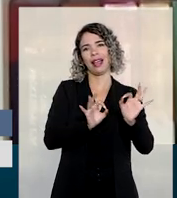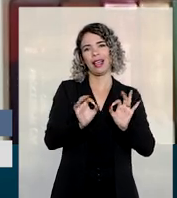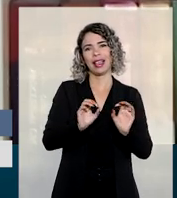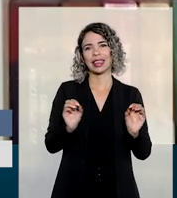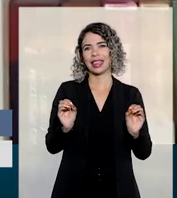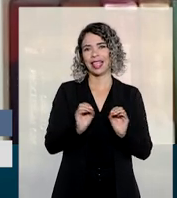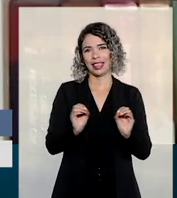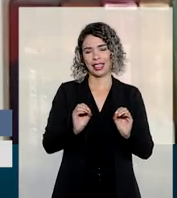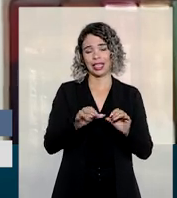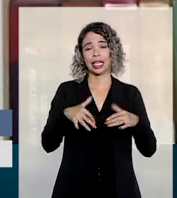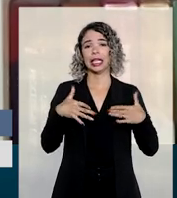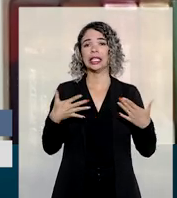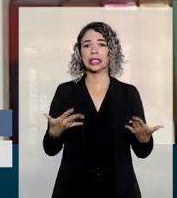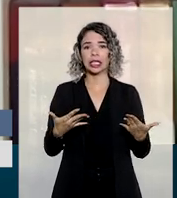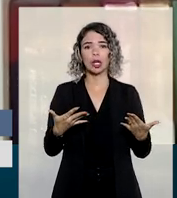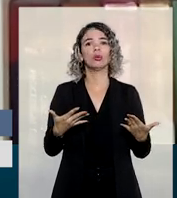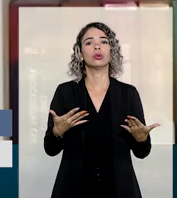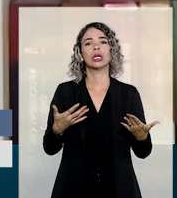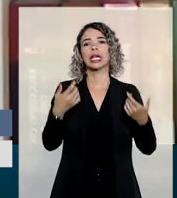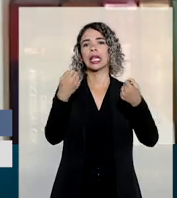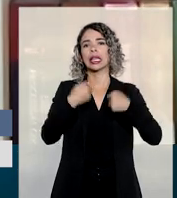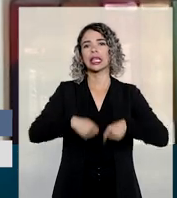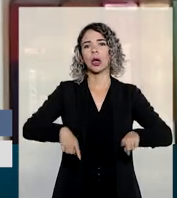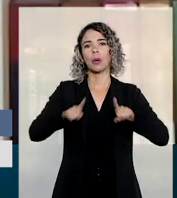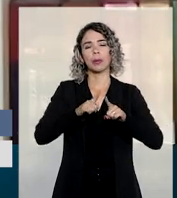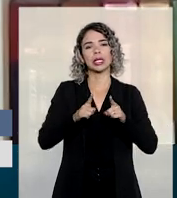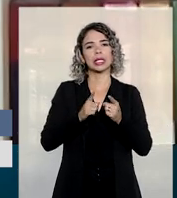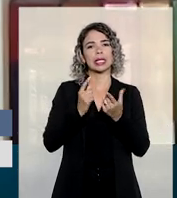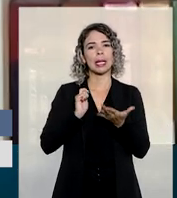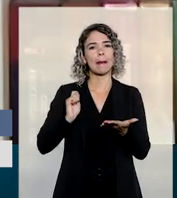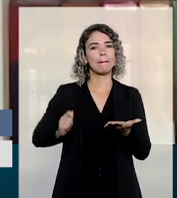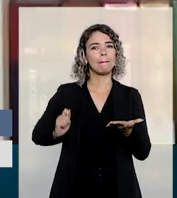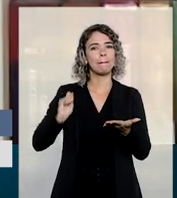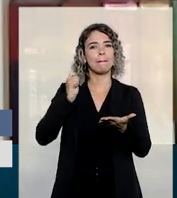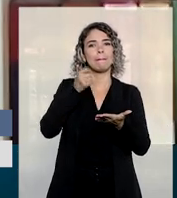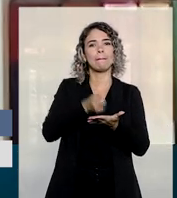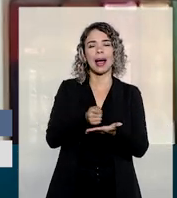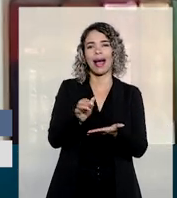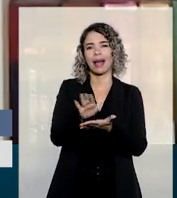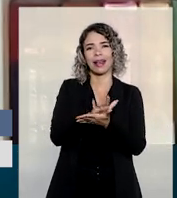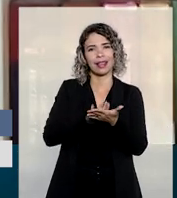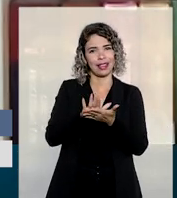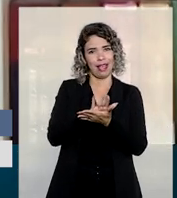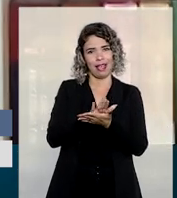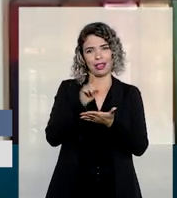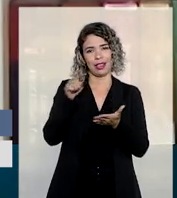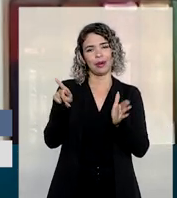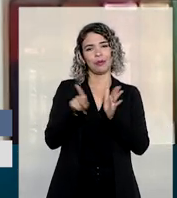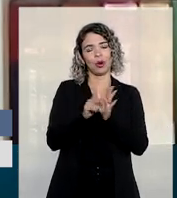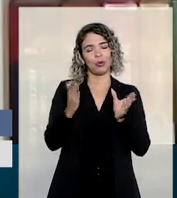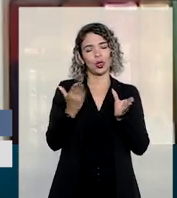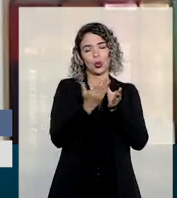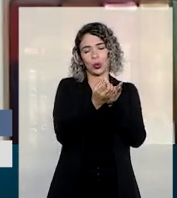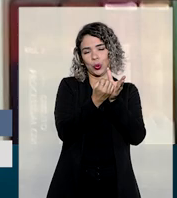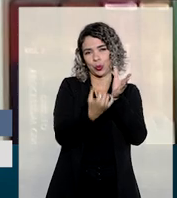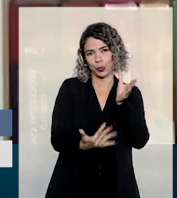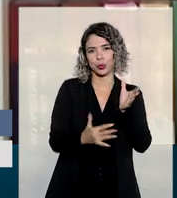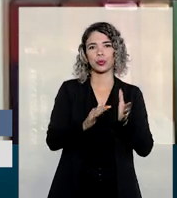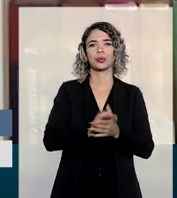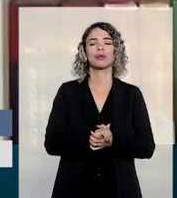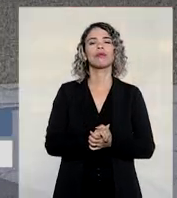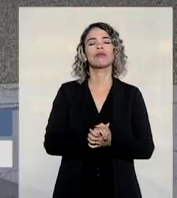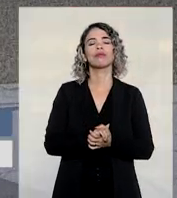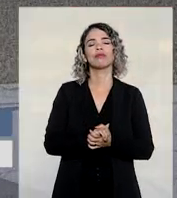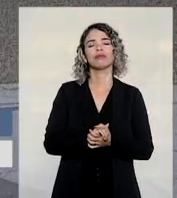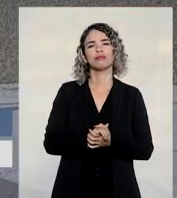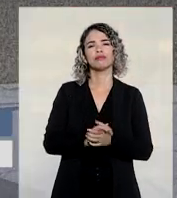preparo recursal, né? Então, não há aqui a necessidade de recolhimento de custas com relação a eles. Bom,